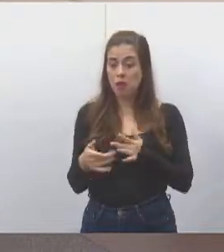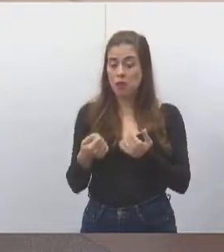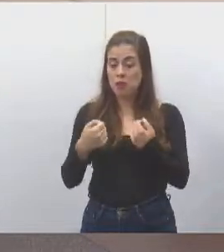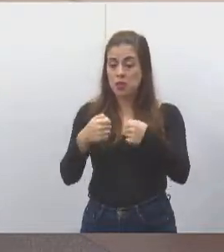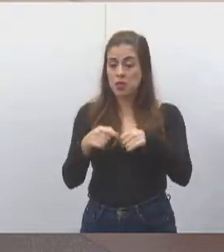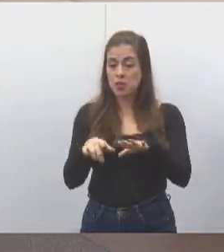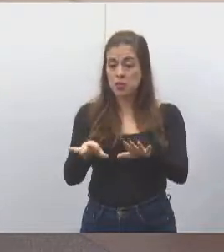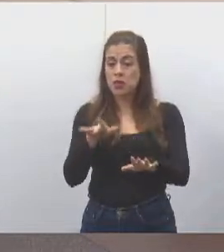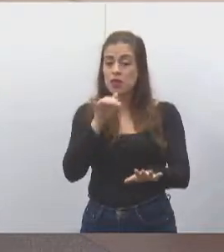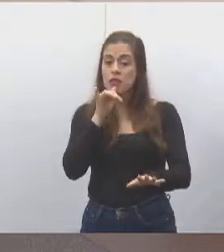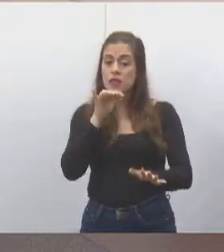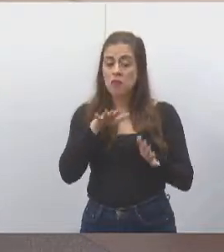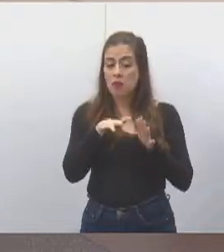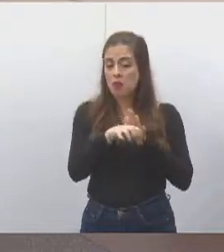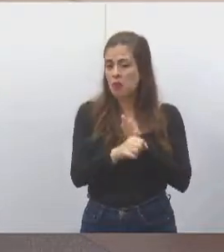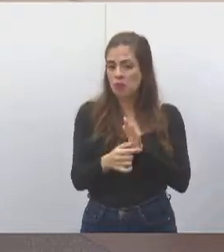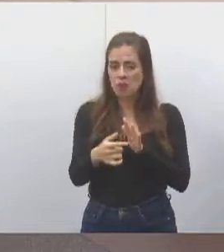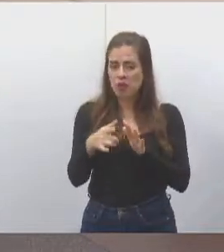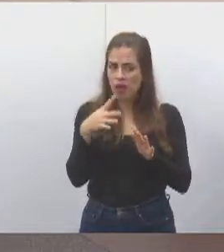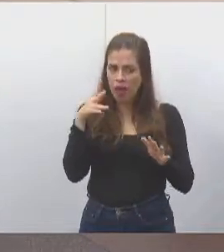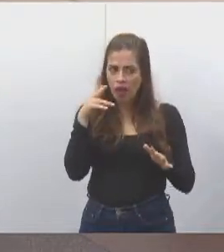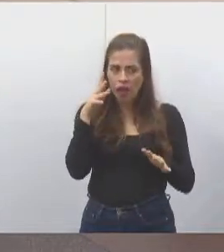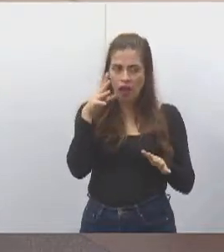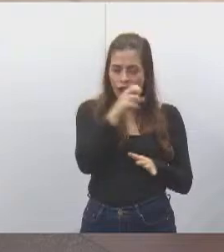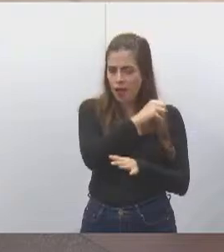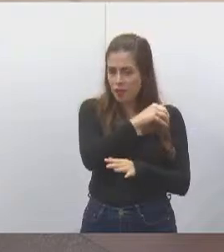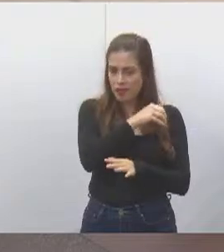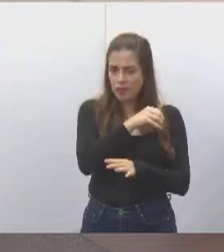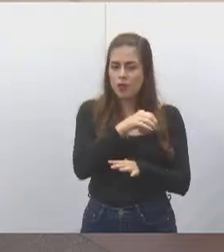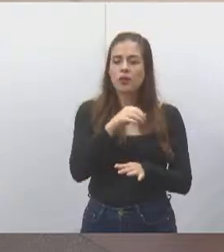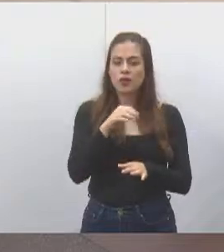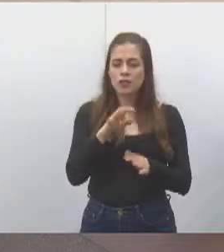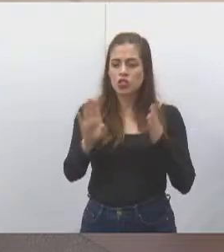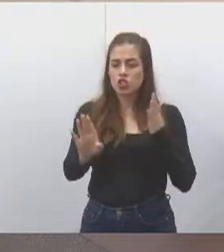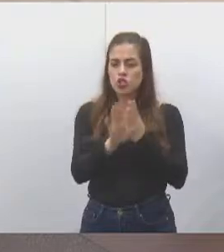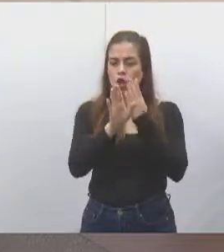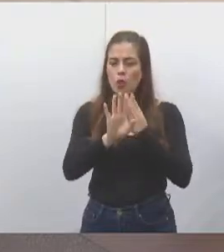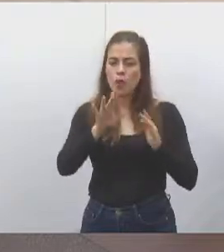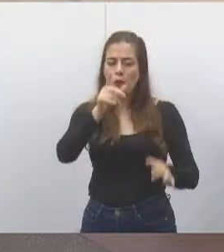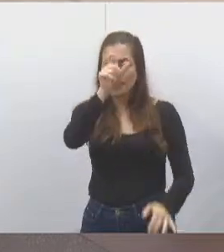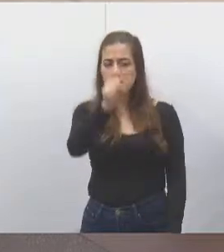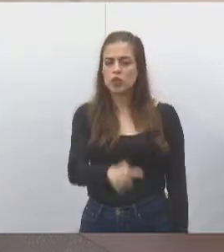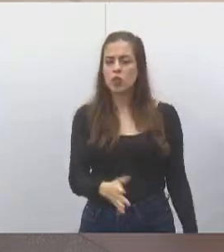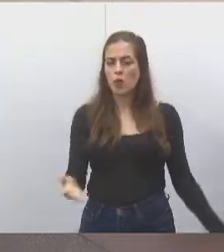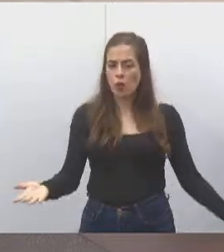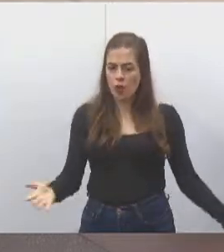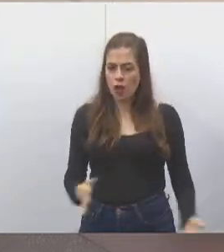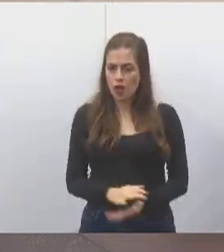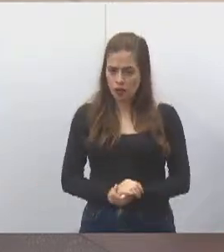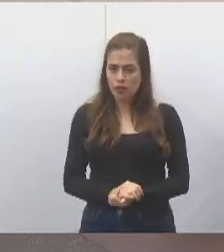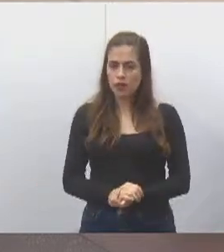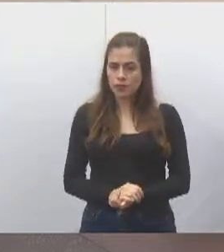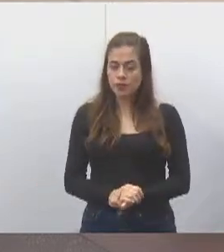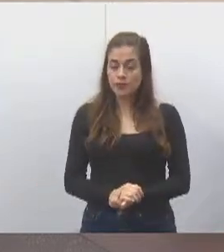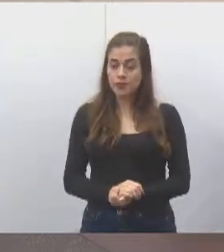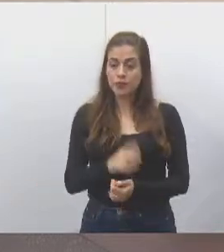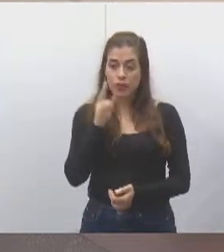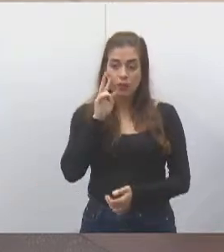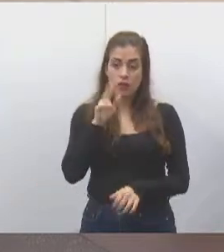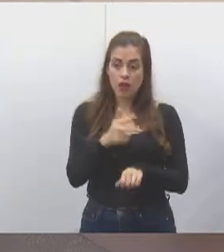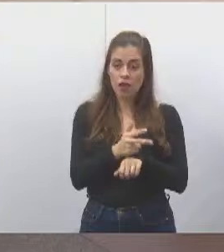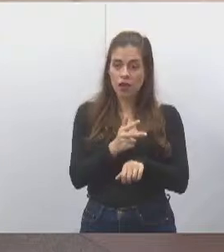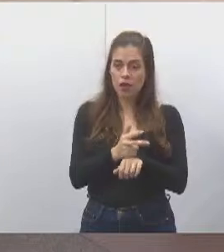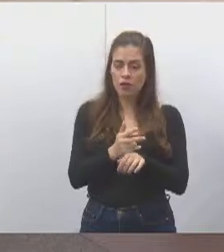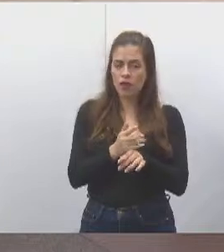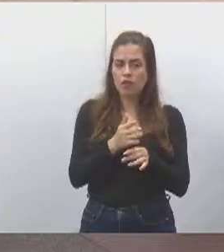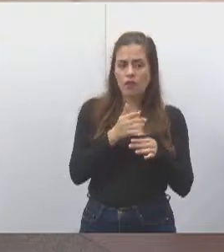eles pegam rapidinho e descobrem a pessoa. Seja lá qual delito for, eles encontram a pessoa em qualquer